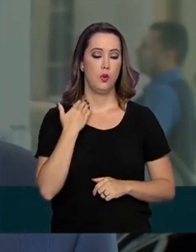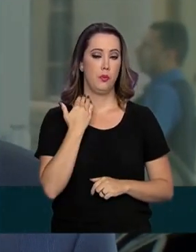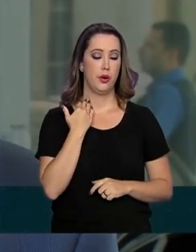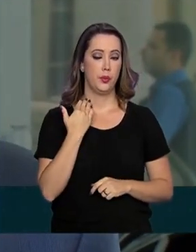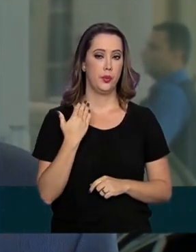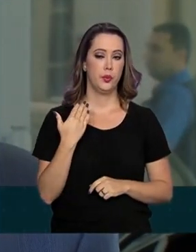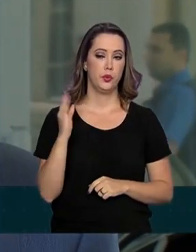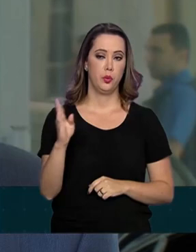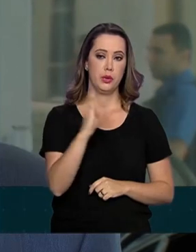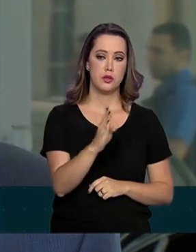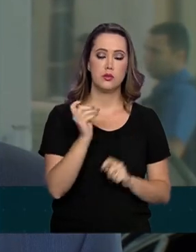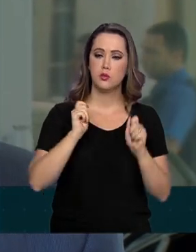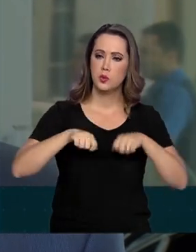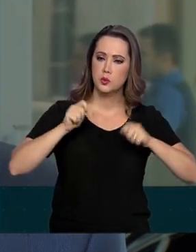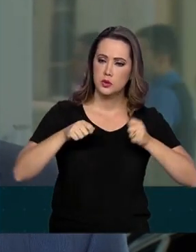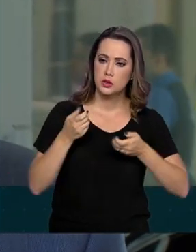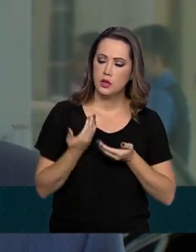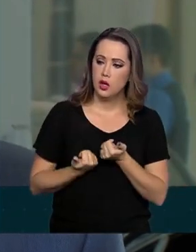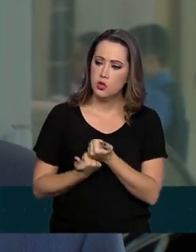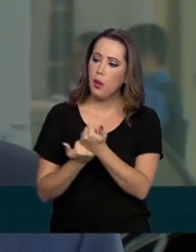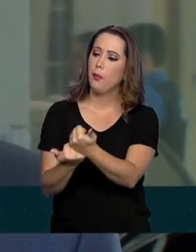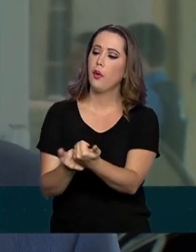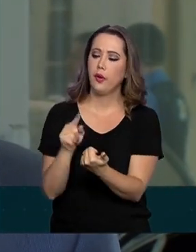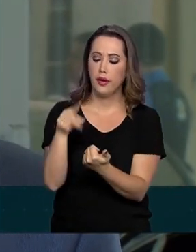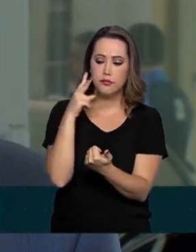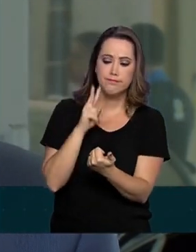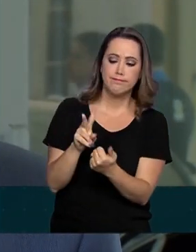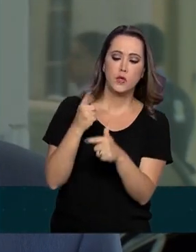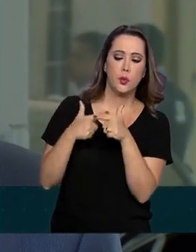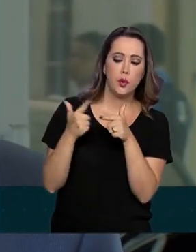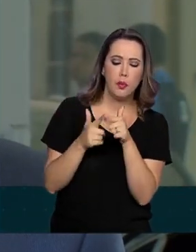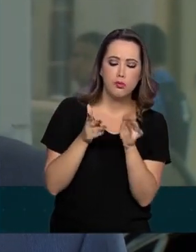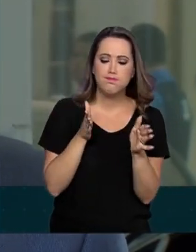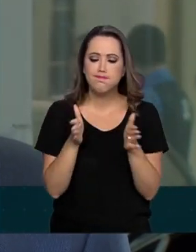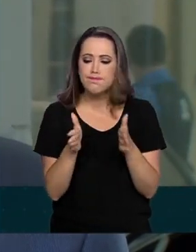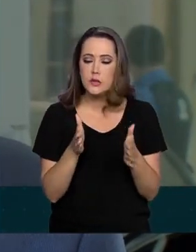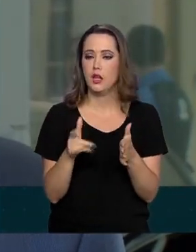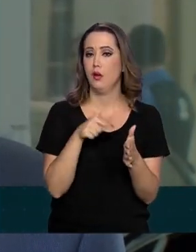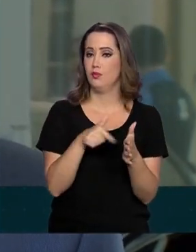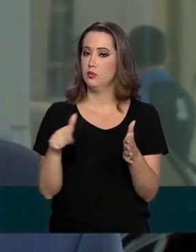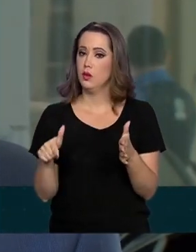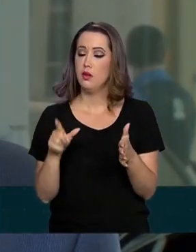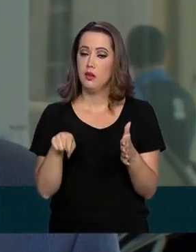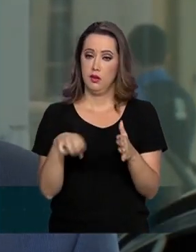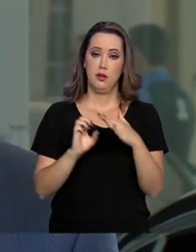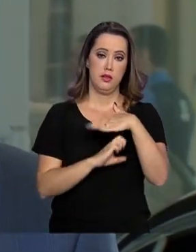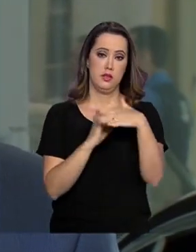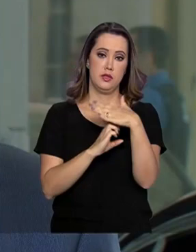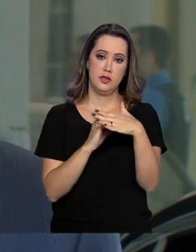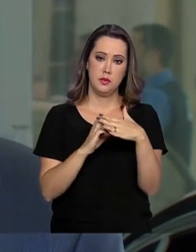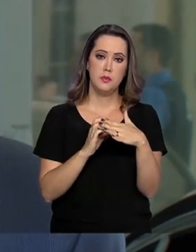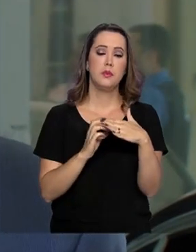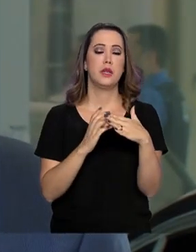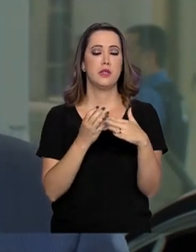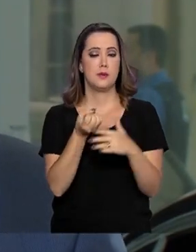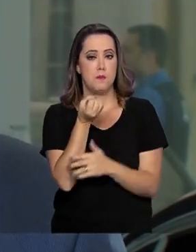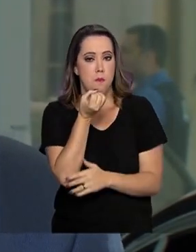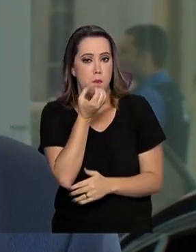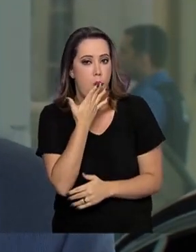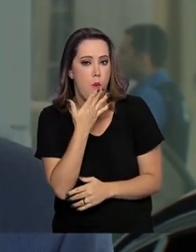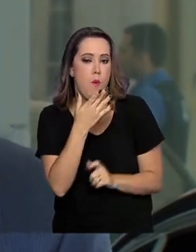entrar em campo, reconhecendo que é uma crise temporária e que as empresas saudáveis merecem